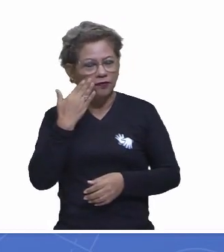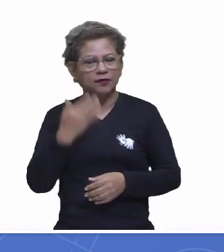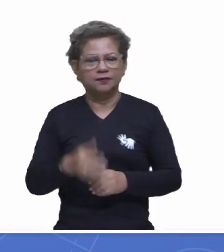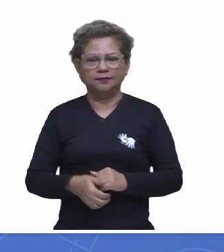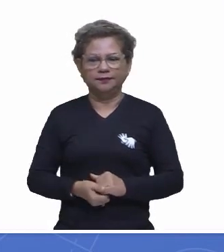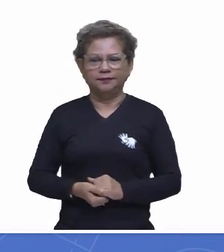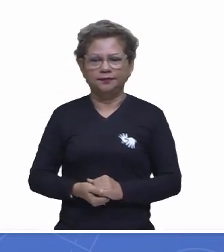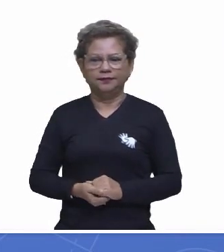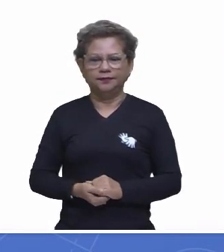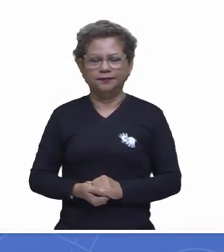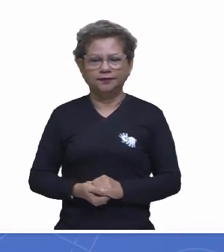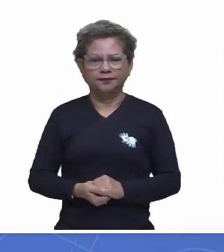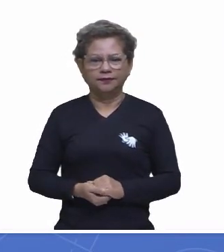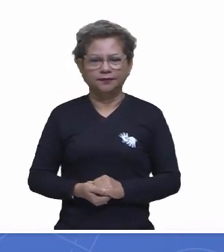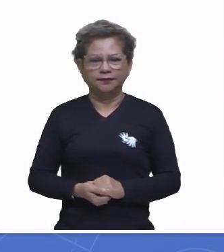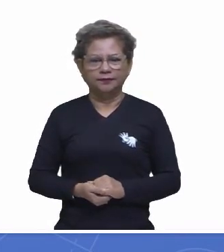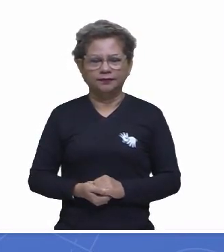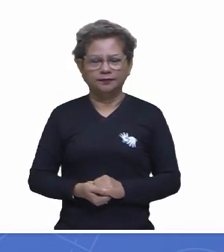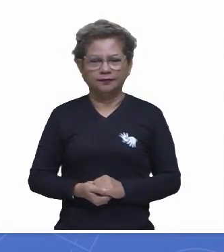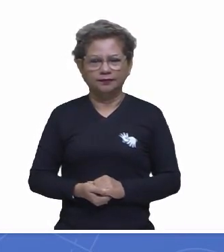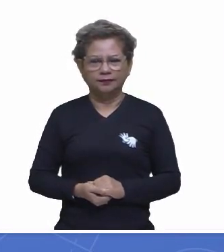língua inglesa.